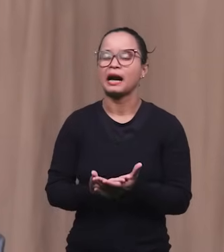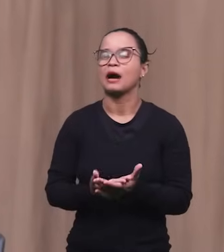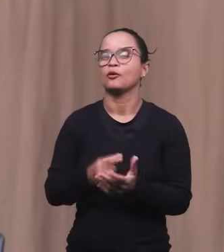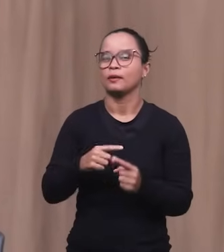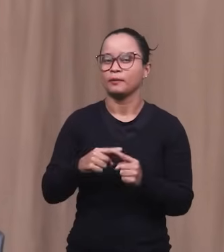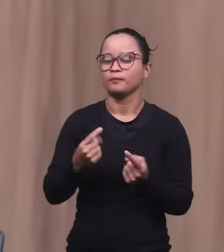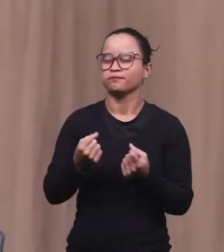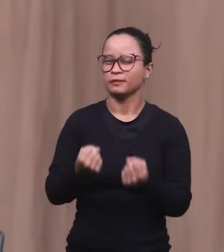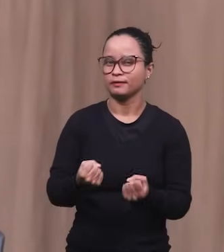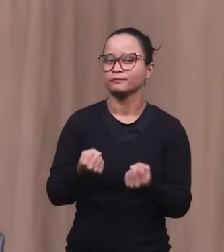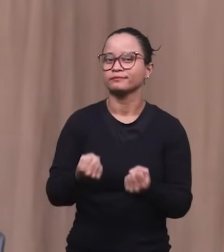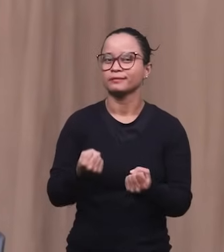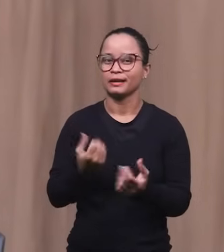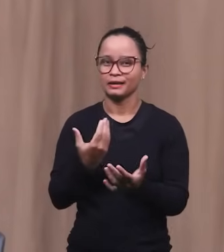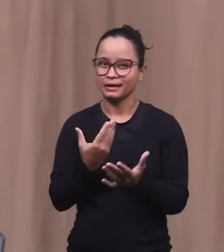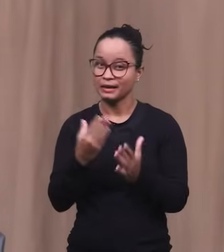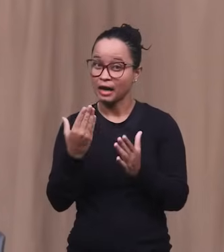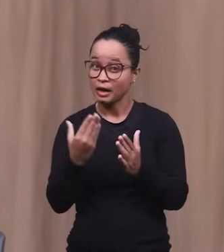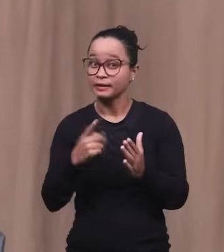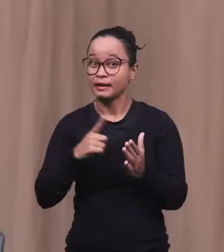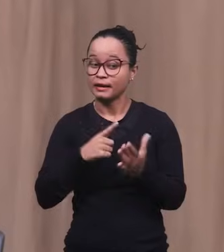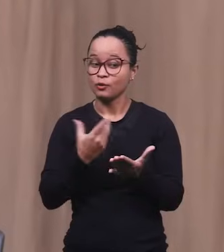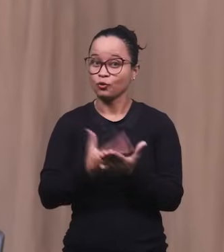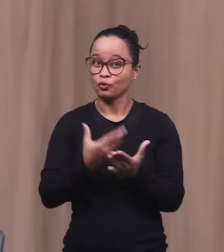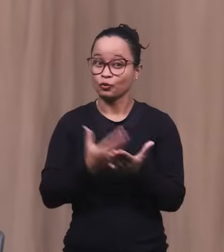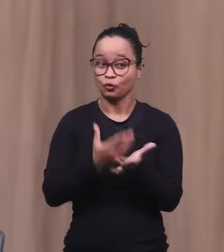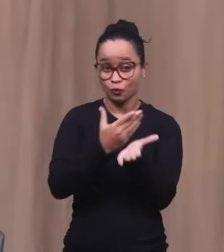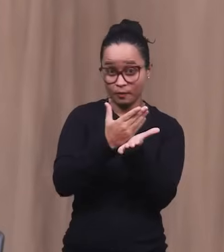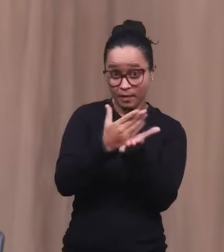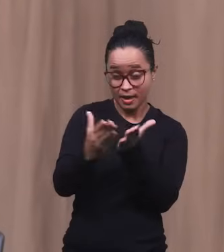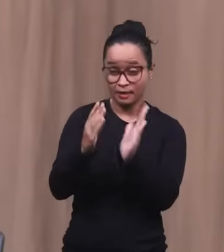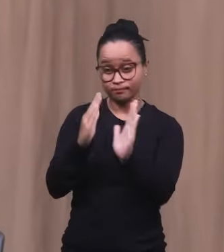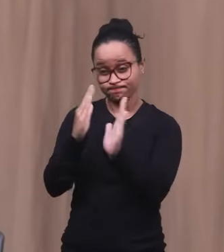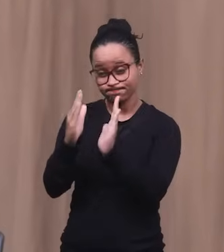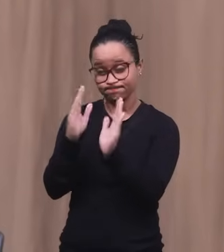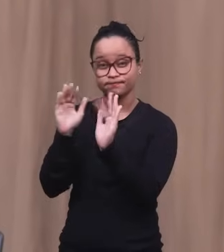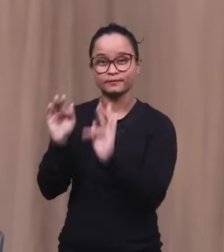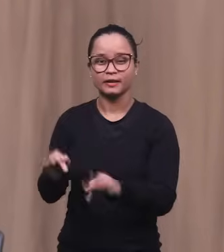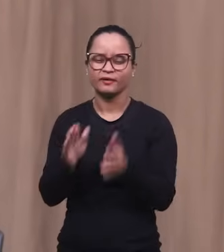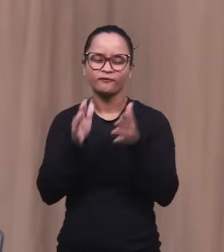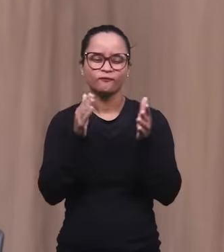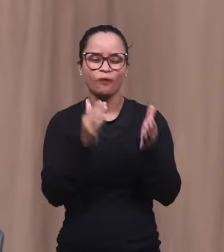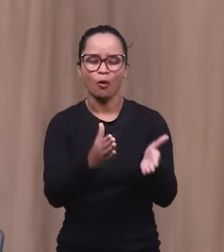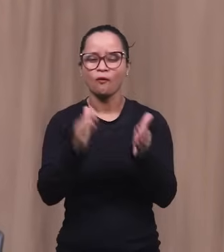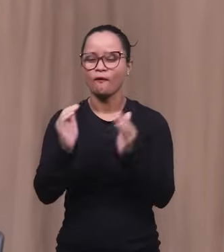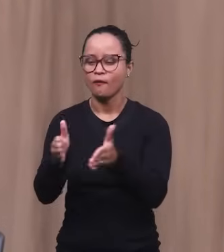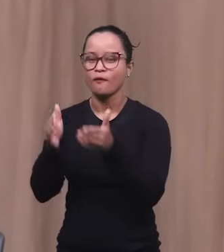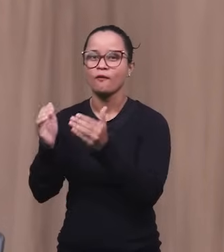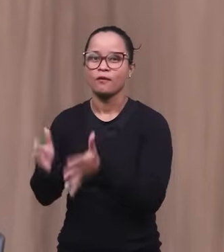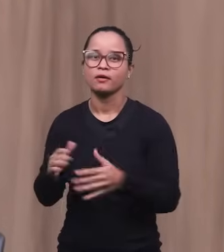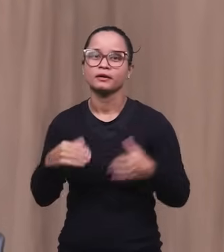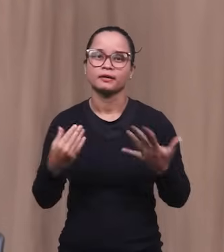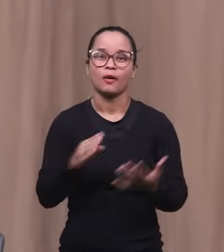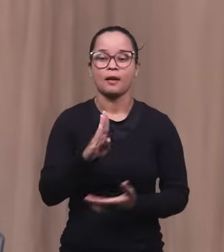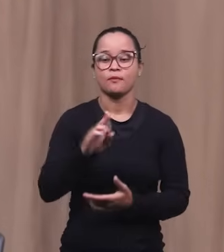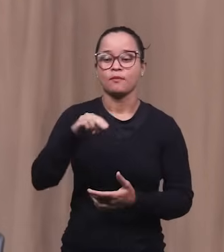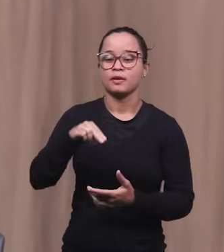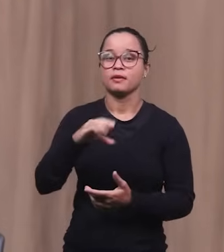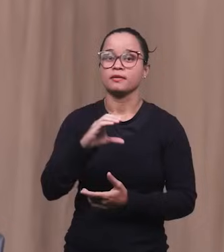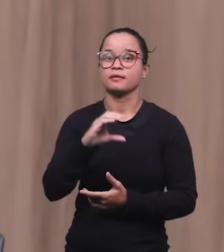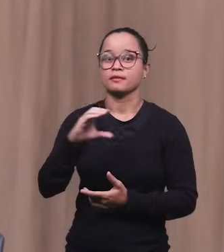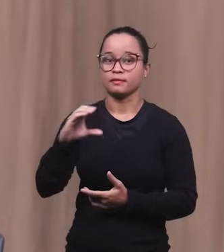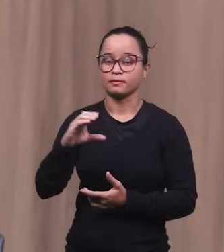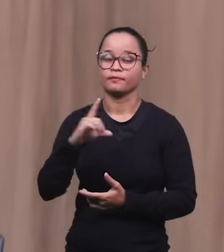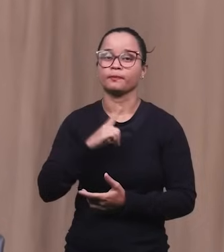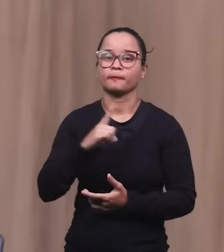mais denso, um estudo mais sistemático, mais específico. Então a BNCC,